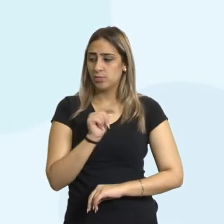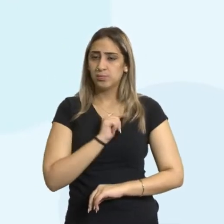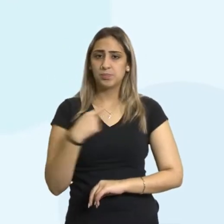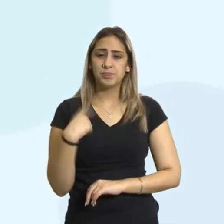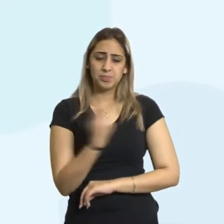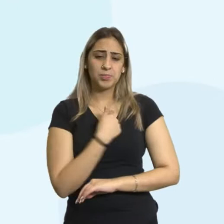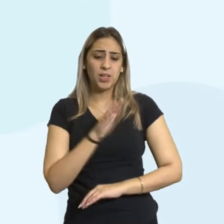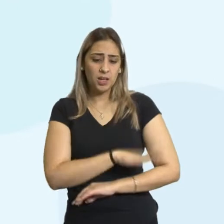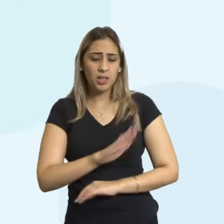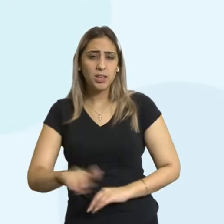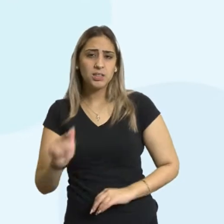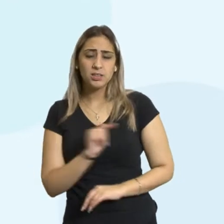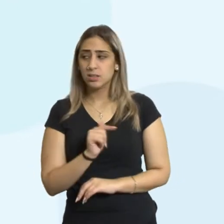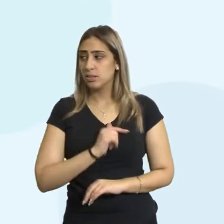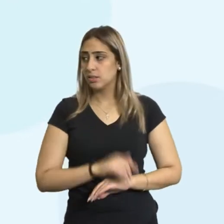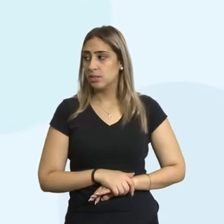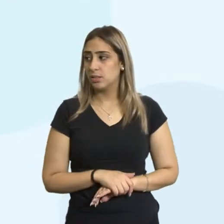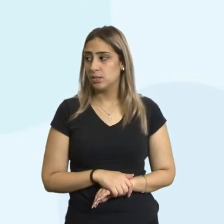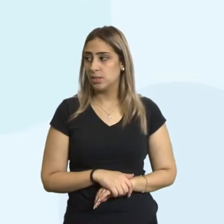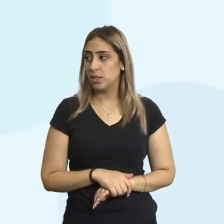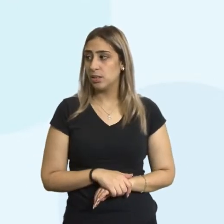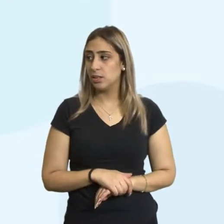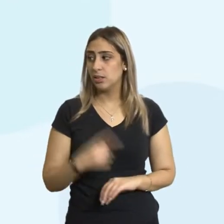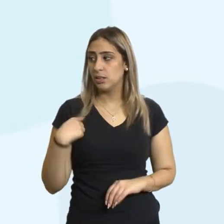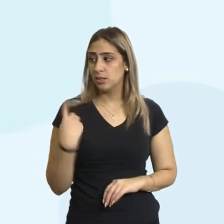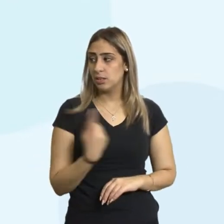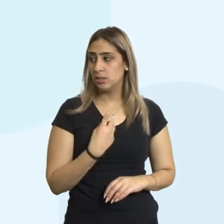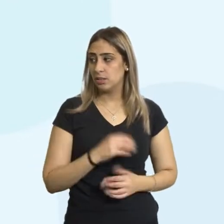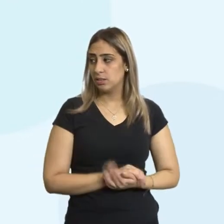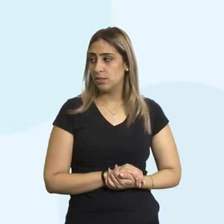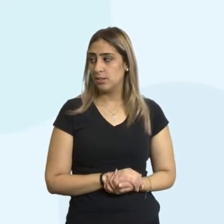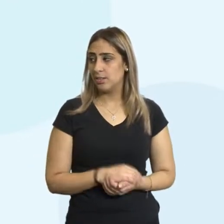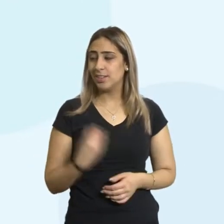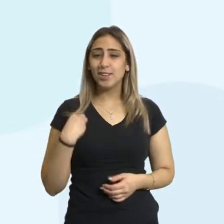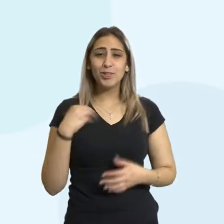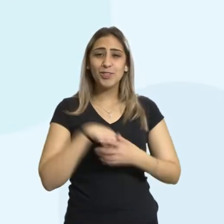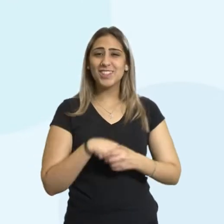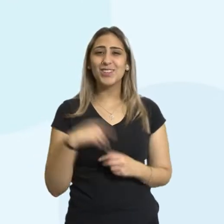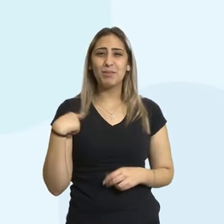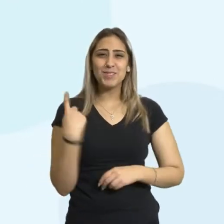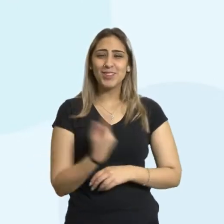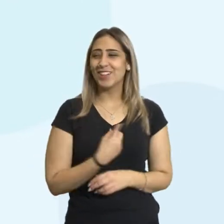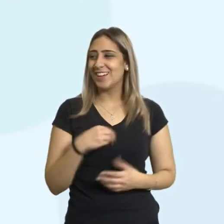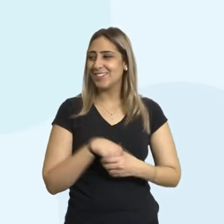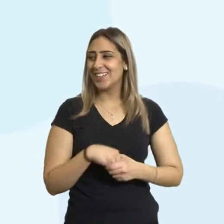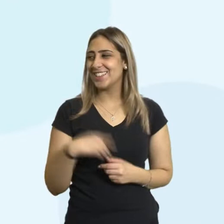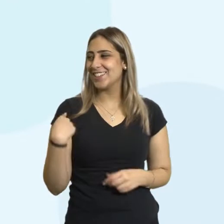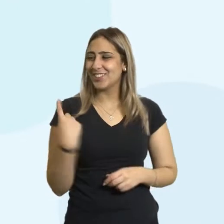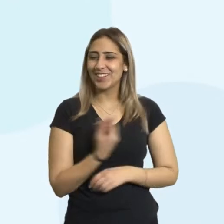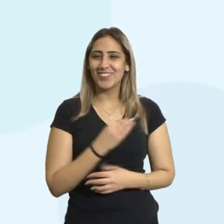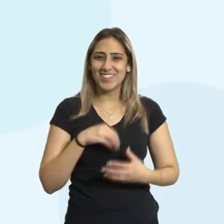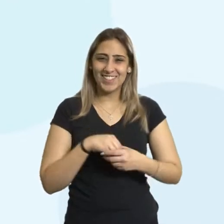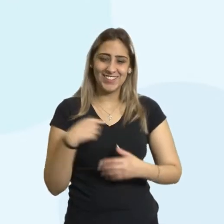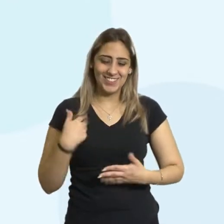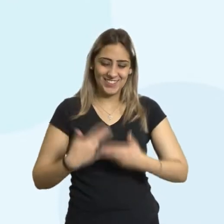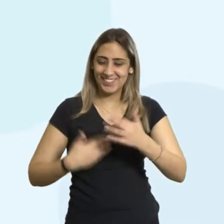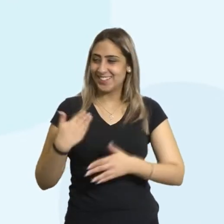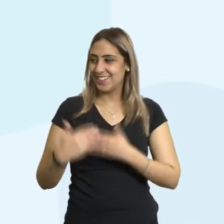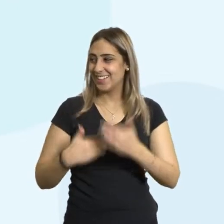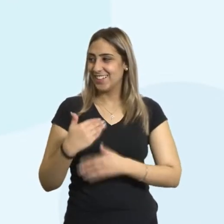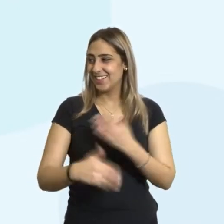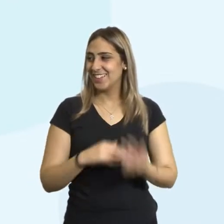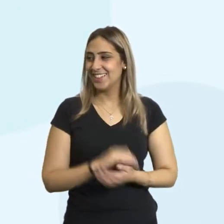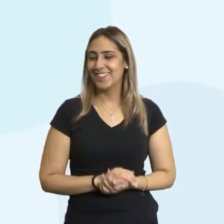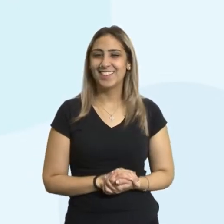é que as crianças têm né dos de alguns movimentos né a gente sugere aqui o trabalho com a ginástica para associar pa ciências humanas Por que